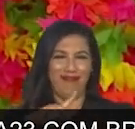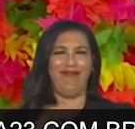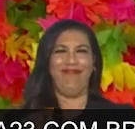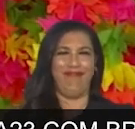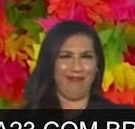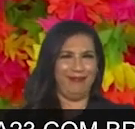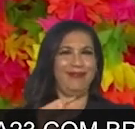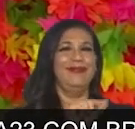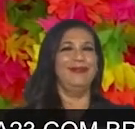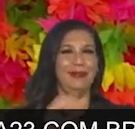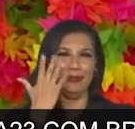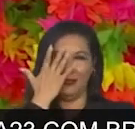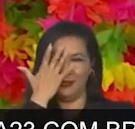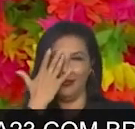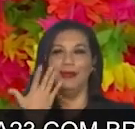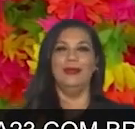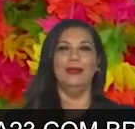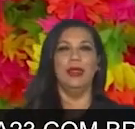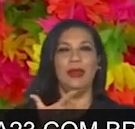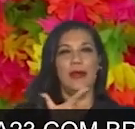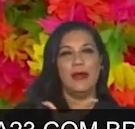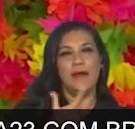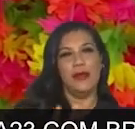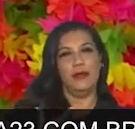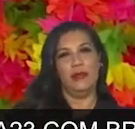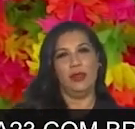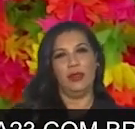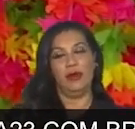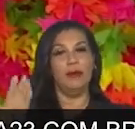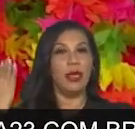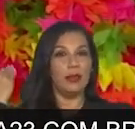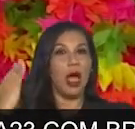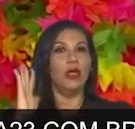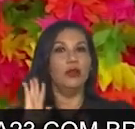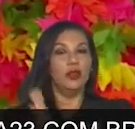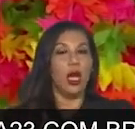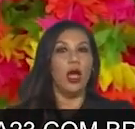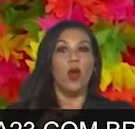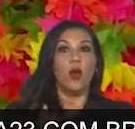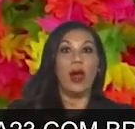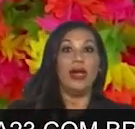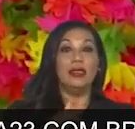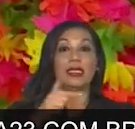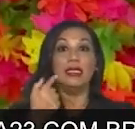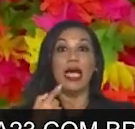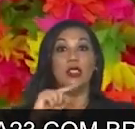comuns durante o carnaval. Em 2020, foram quase 7 mil casos.